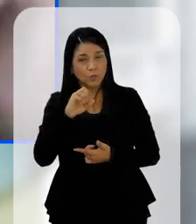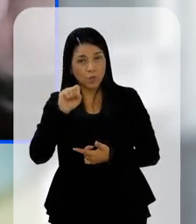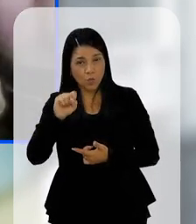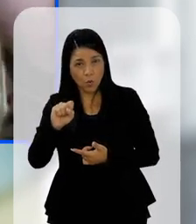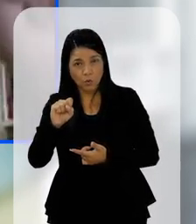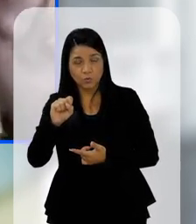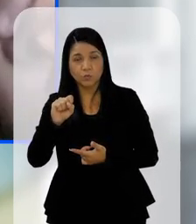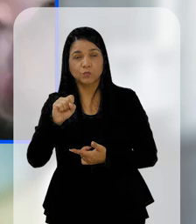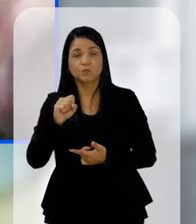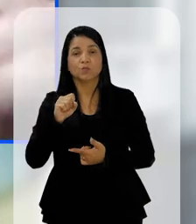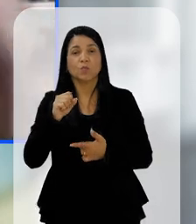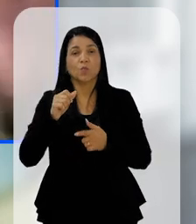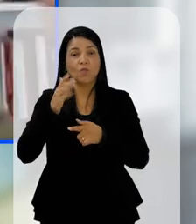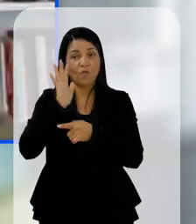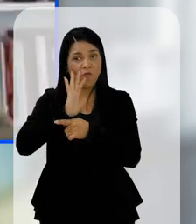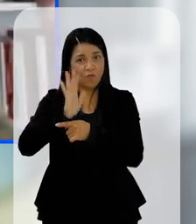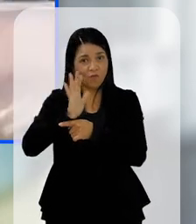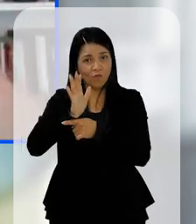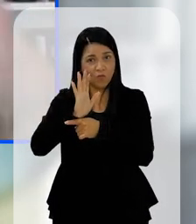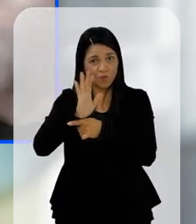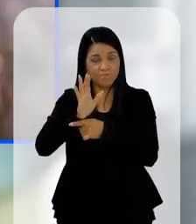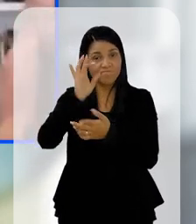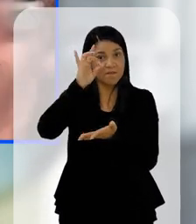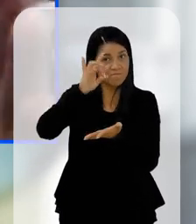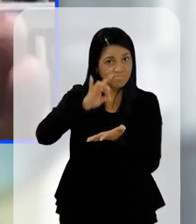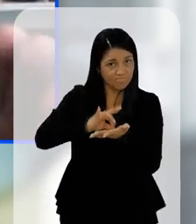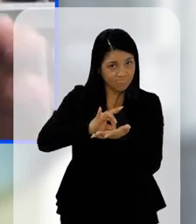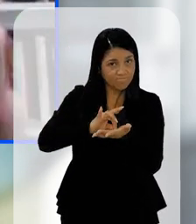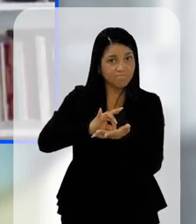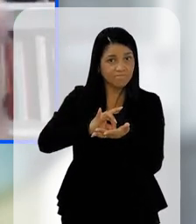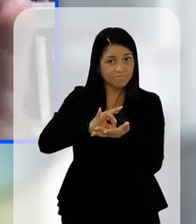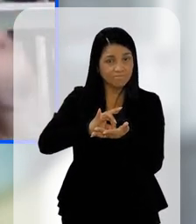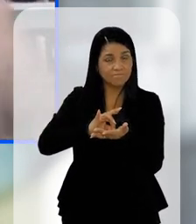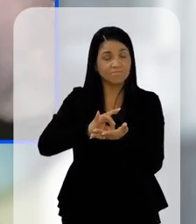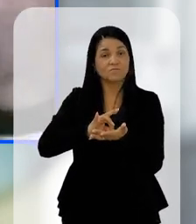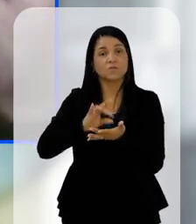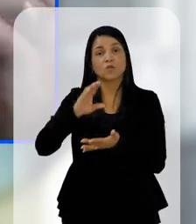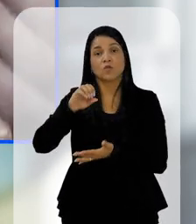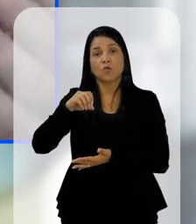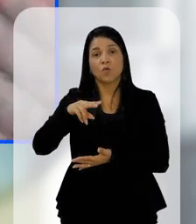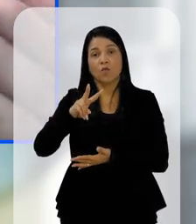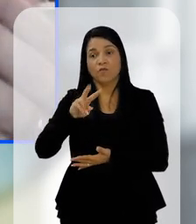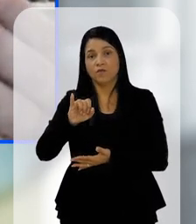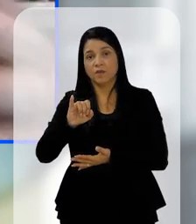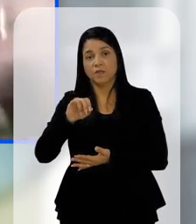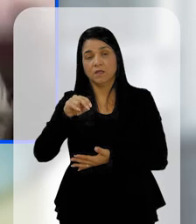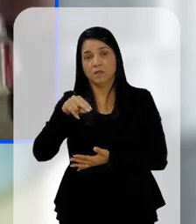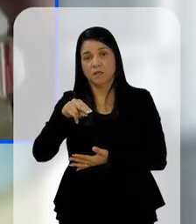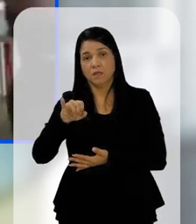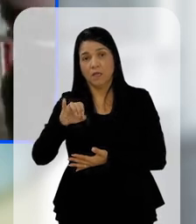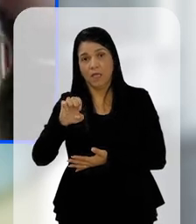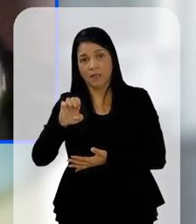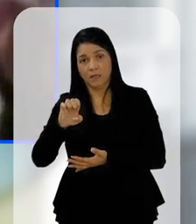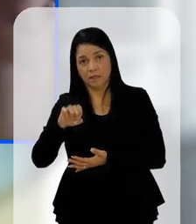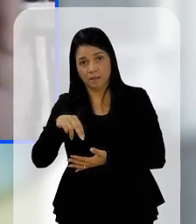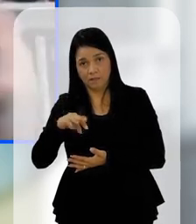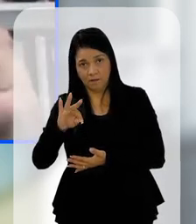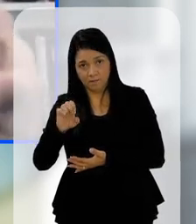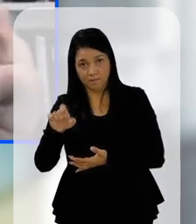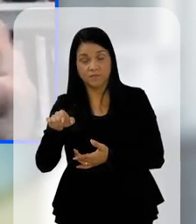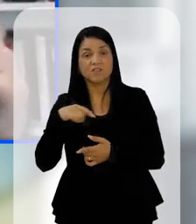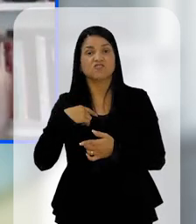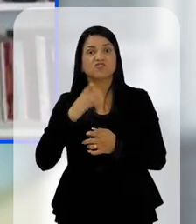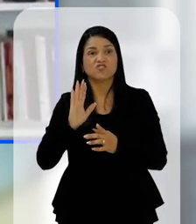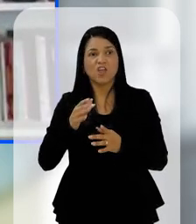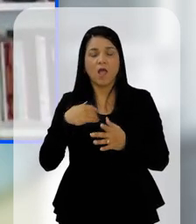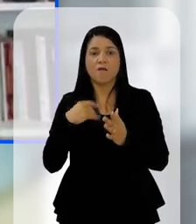Gore chamado Uma Verdade Inconveniente, Boa. que é um documentário baseado, na verdade, em informações científicas que já vinham sendo produzido